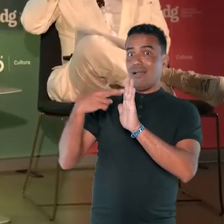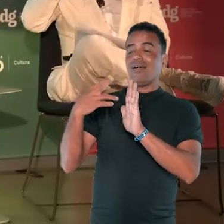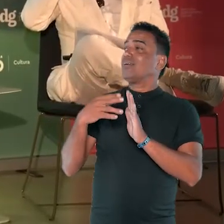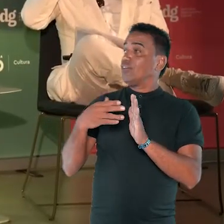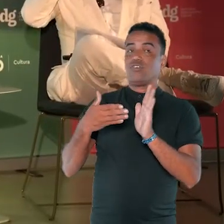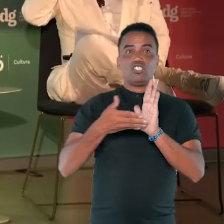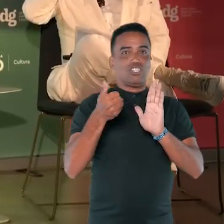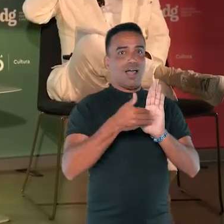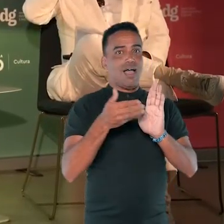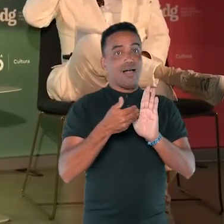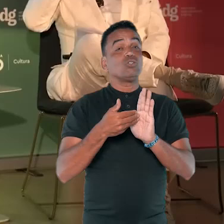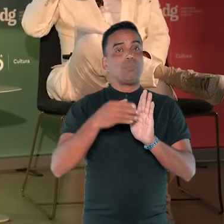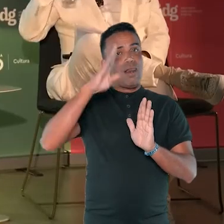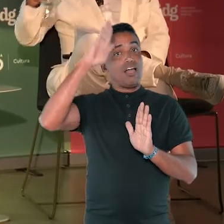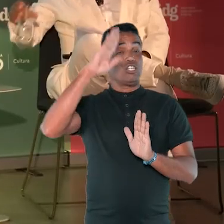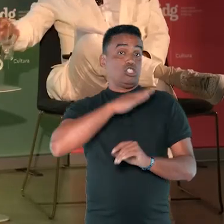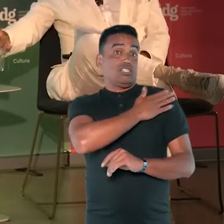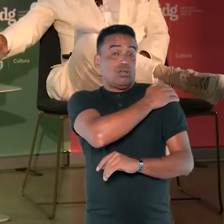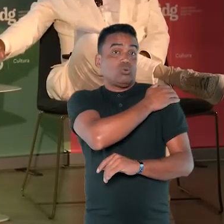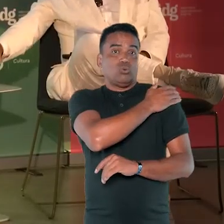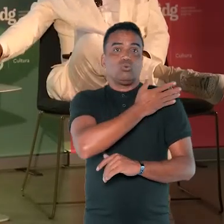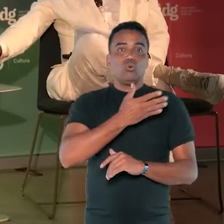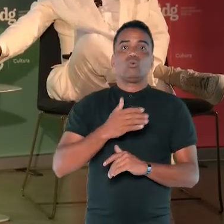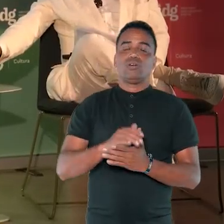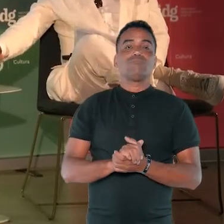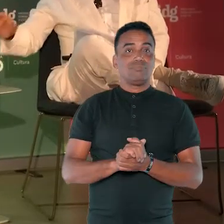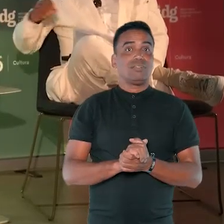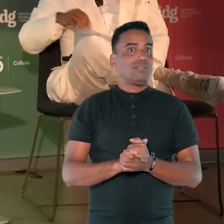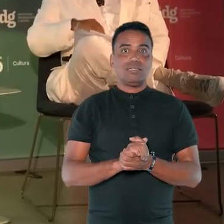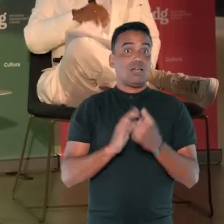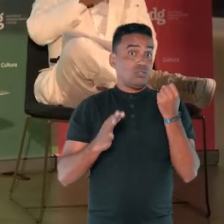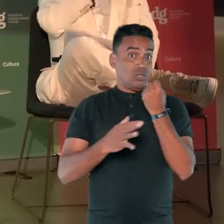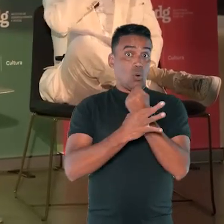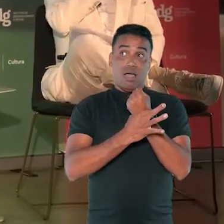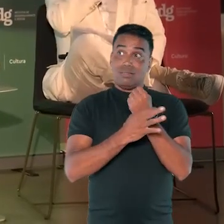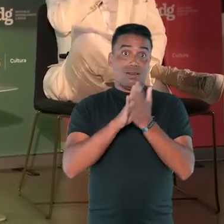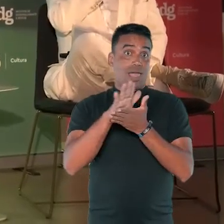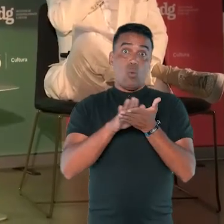cassado por antiditadura. Foi cassado como ministro do Supremo. Vocês veem que não tem segurança nenhuma para ministro do Supremo.